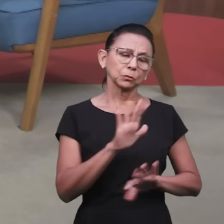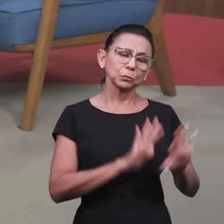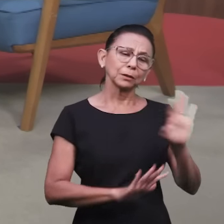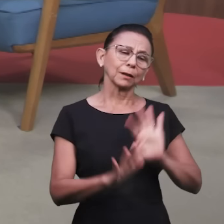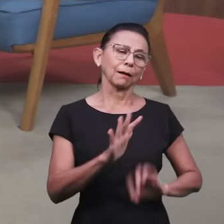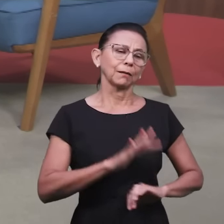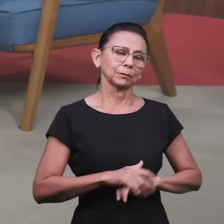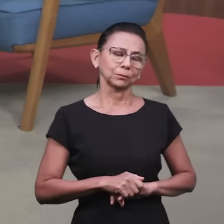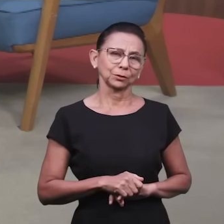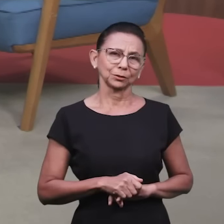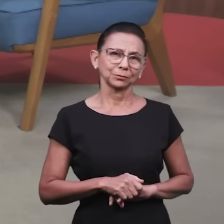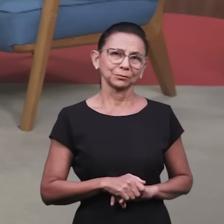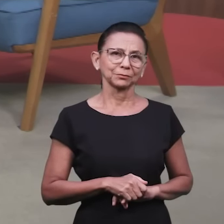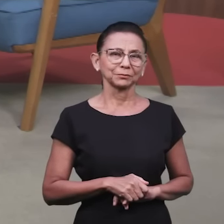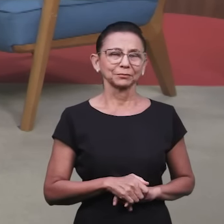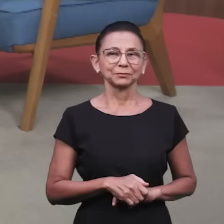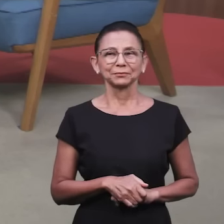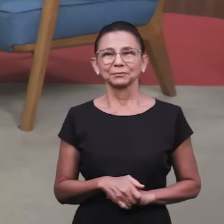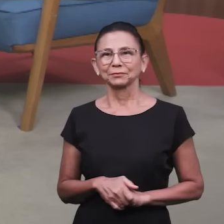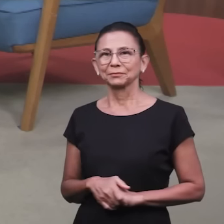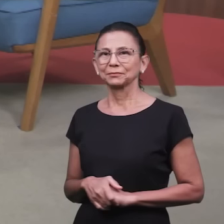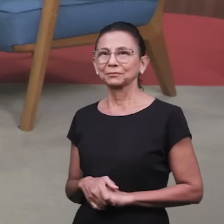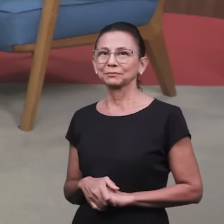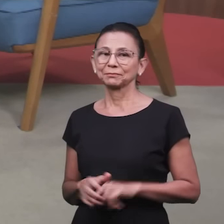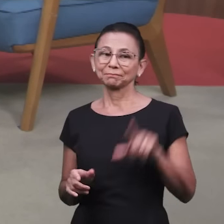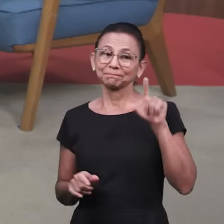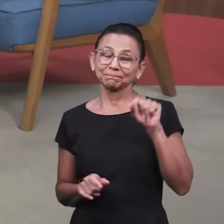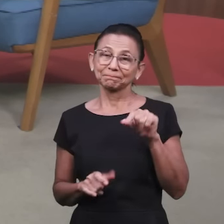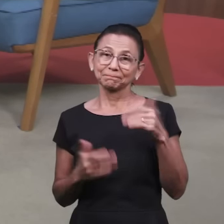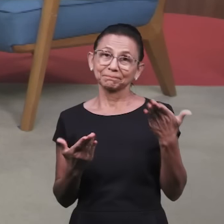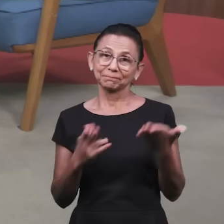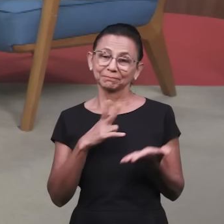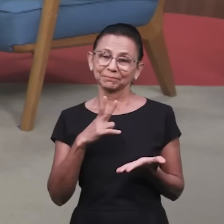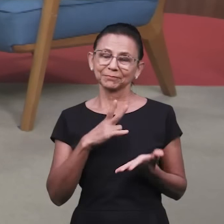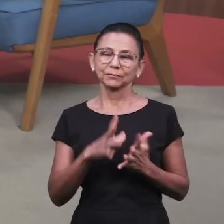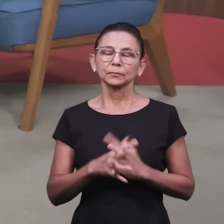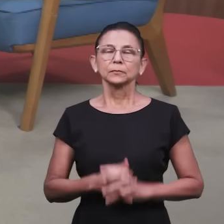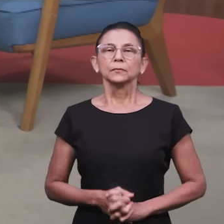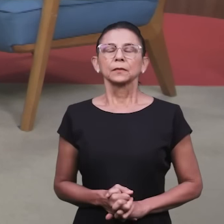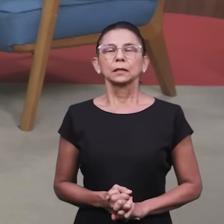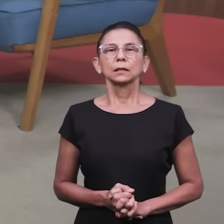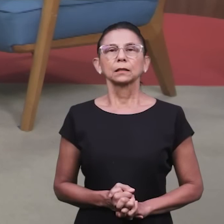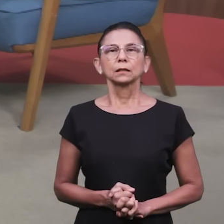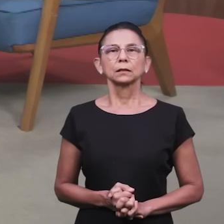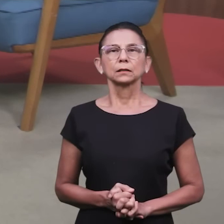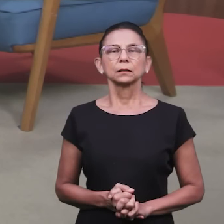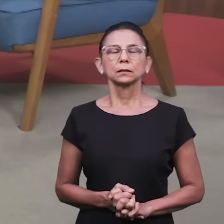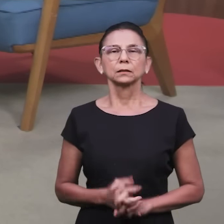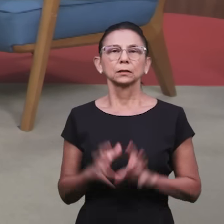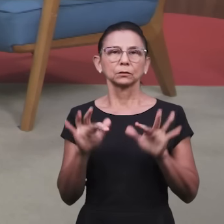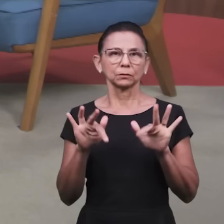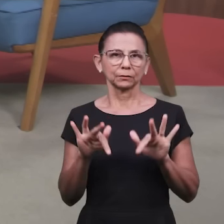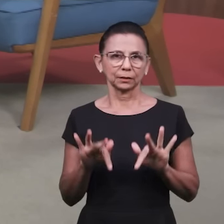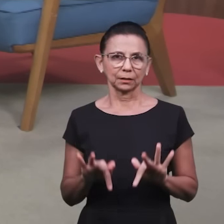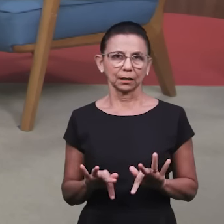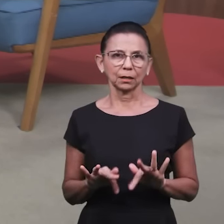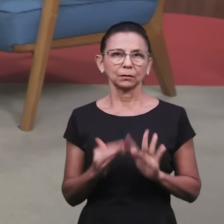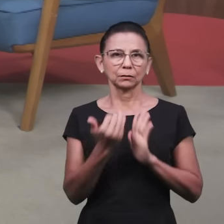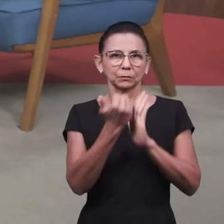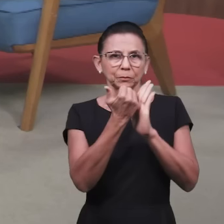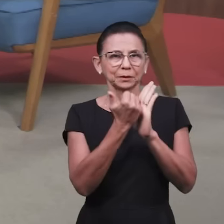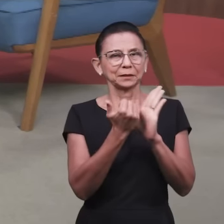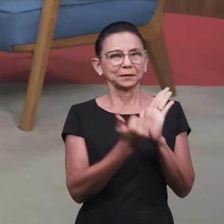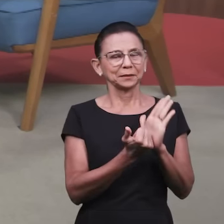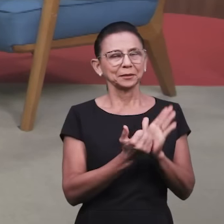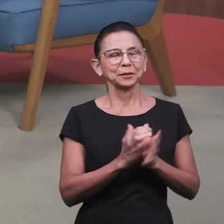Cuidado. Bom, a decisão é de fazer ou não. É isso mesmo. Bom, a gente está caminhando para o final desse quadro